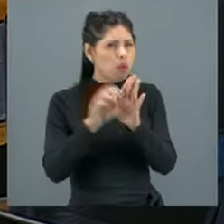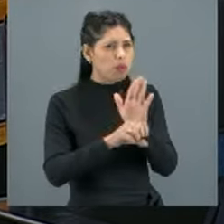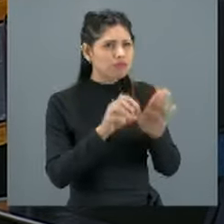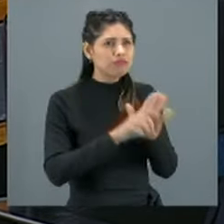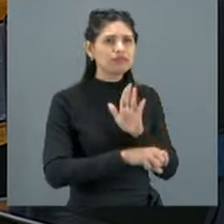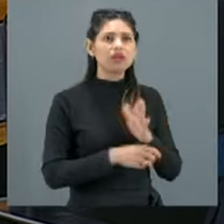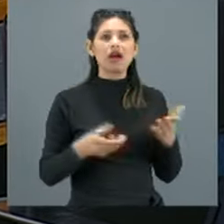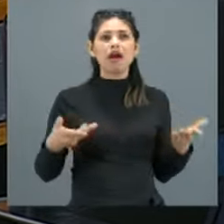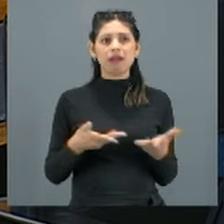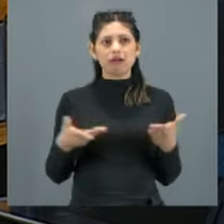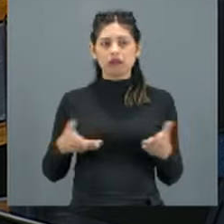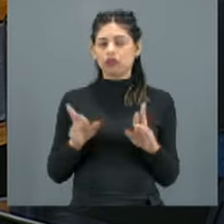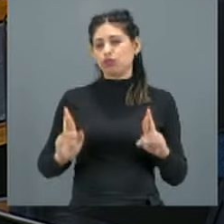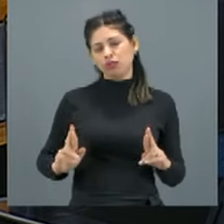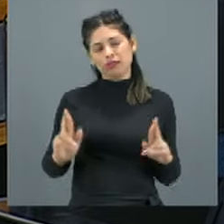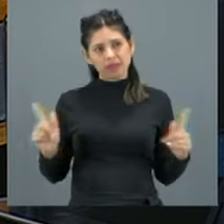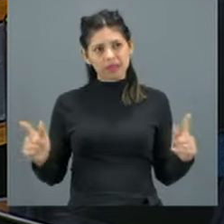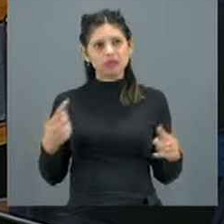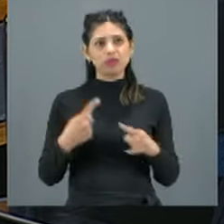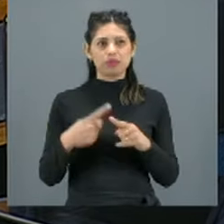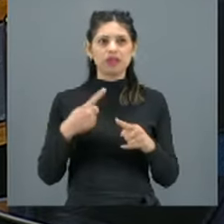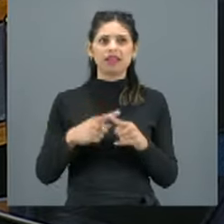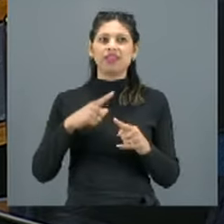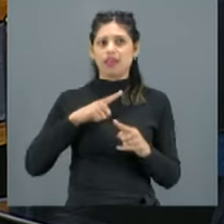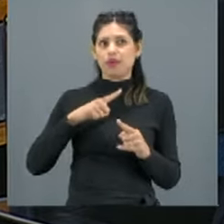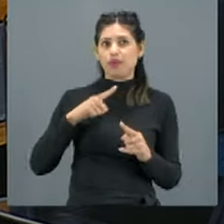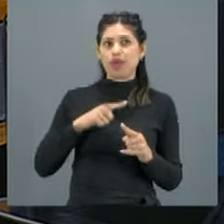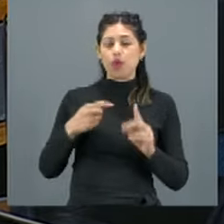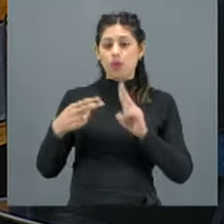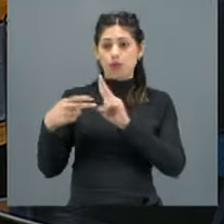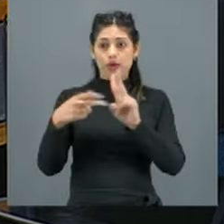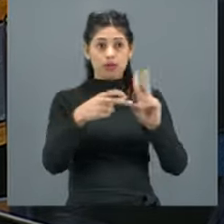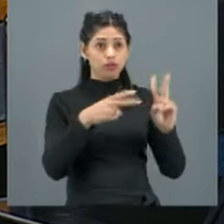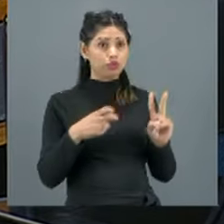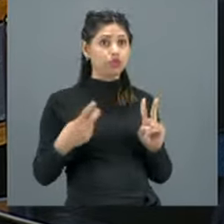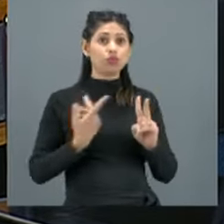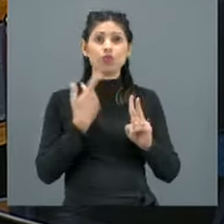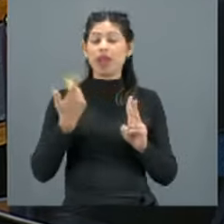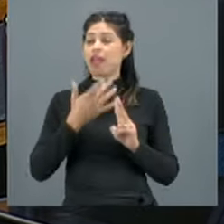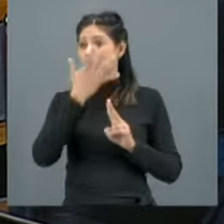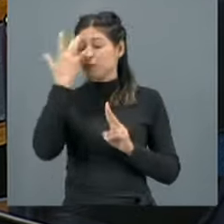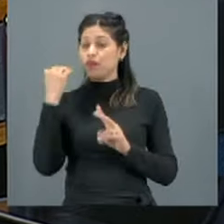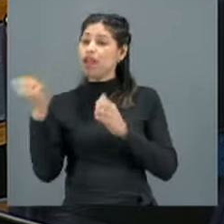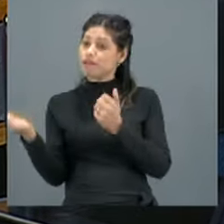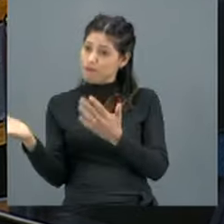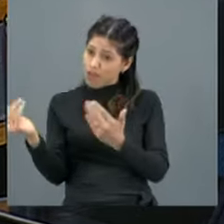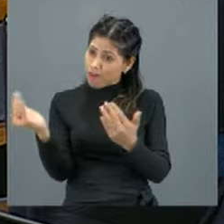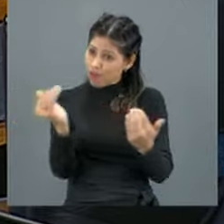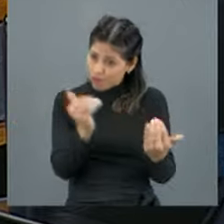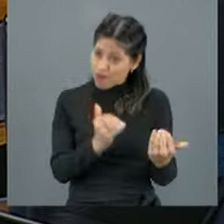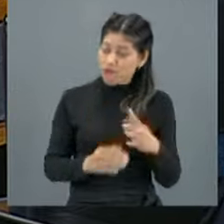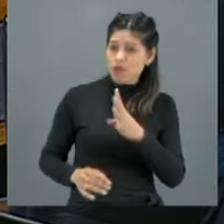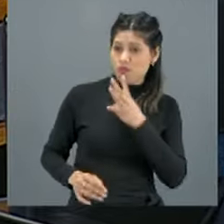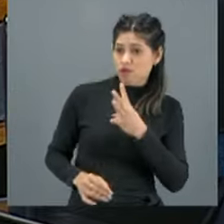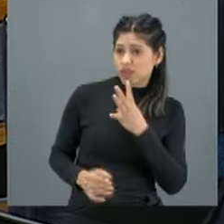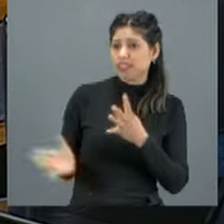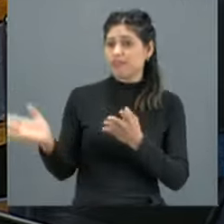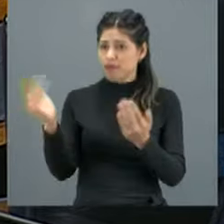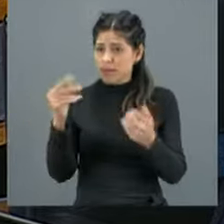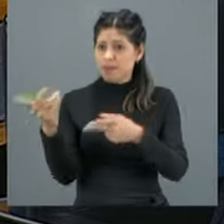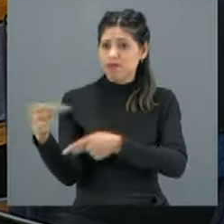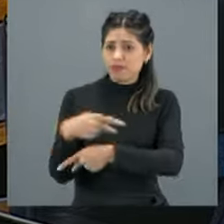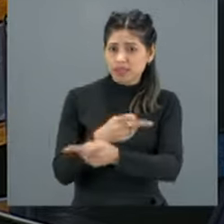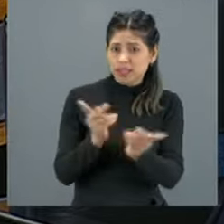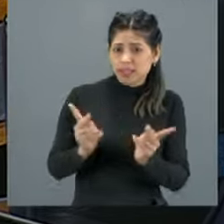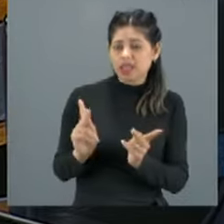índios parecis estão no comércio de Campo Novo, o comércio todo vem para cá, vem me visitar,